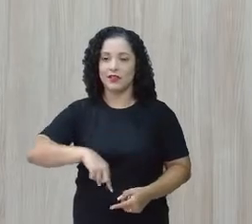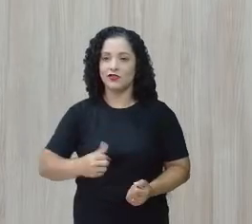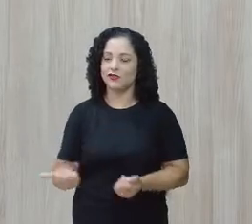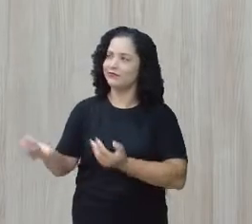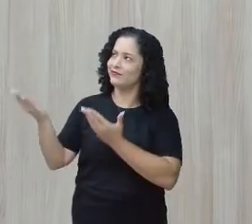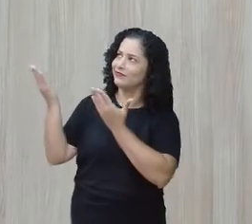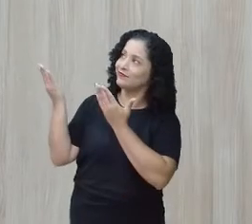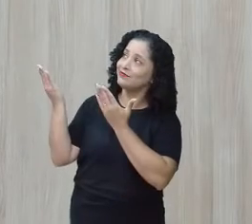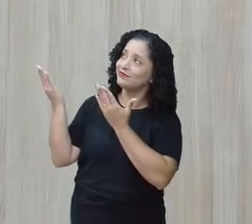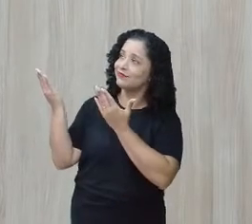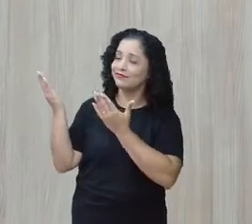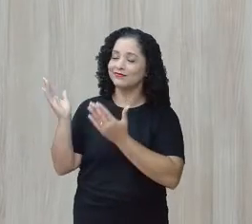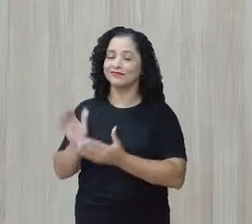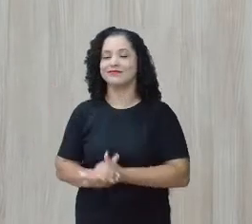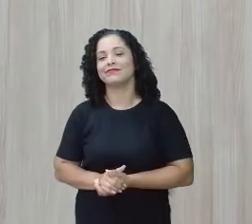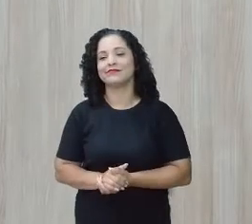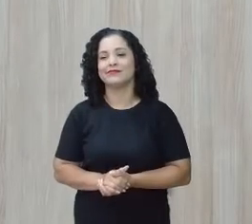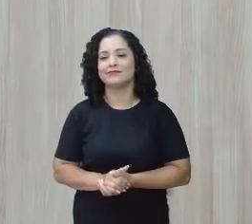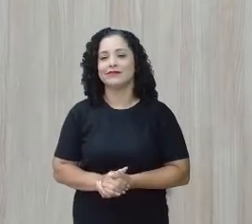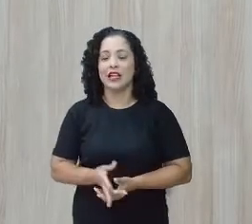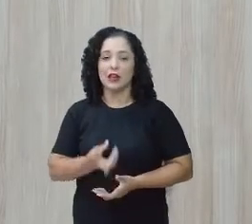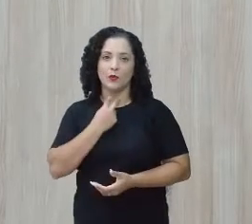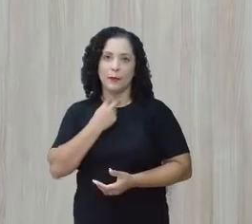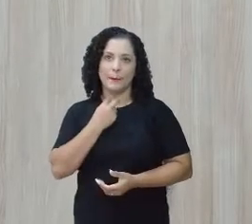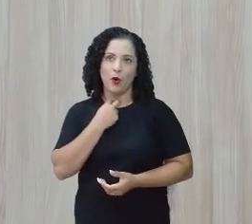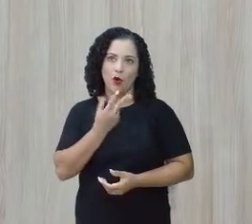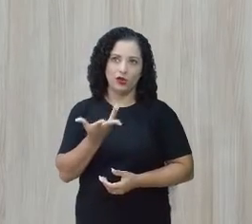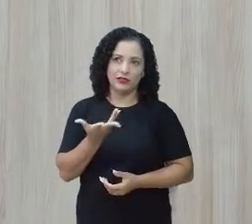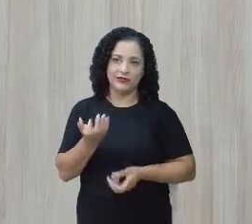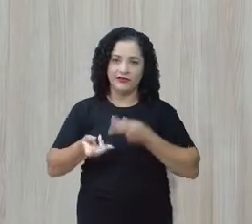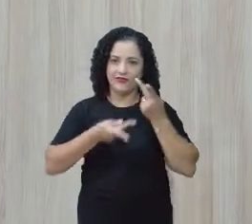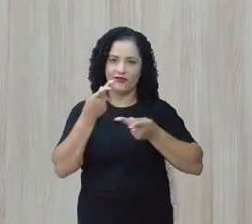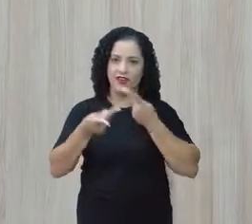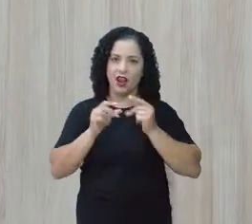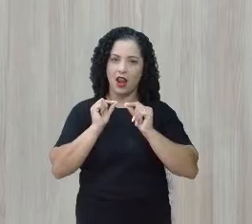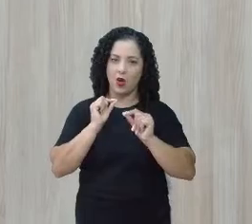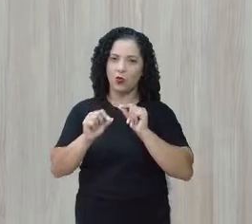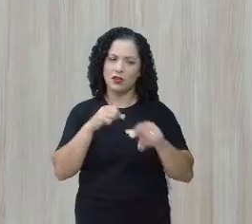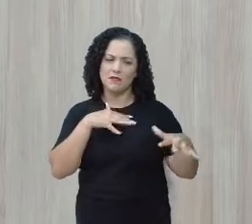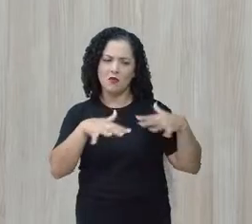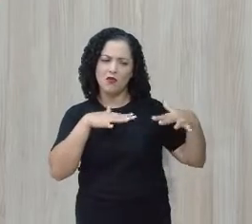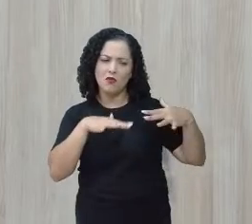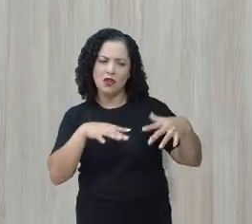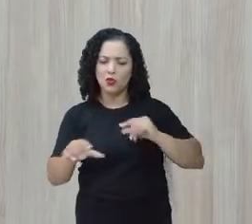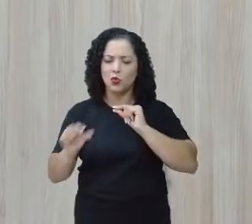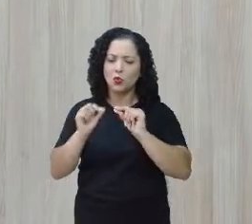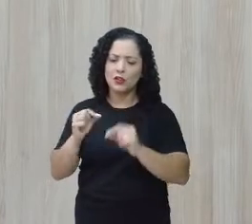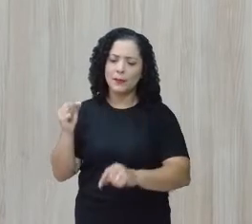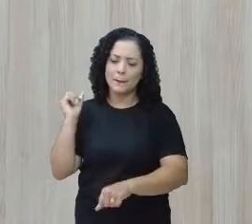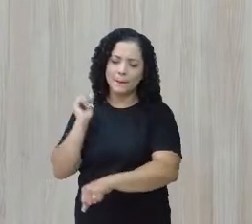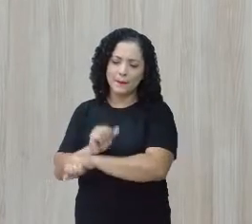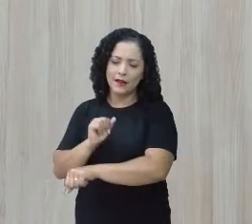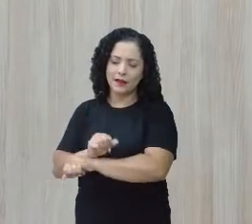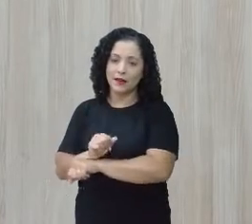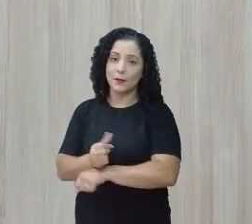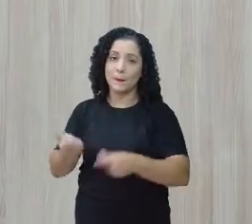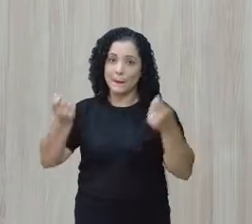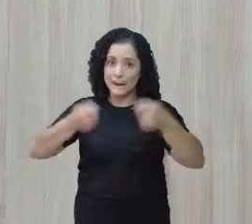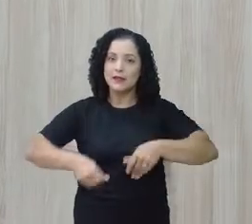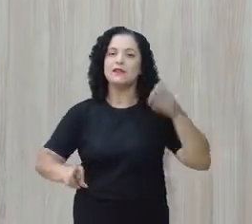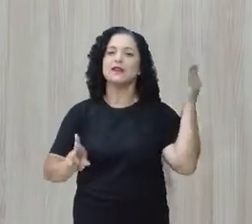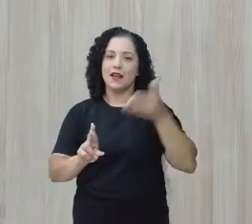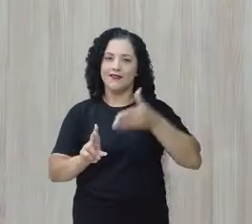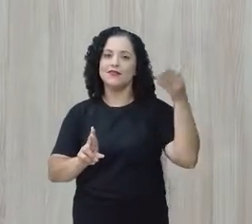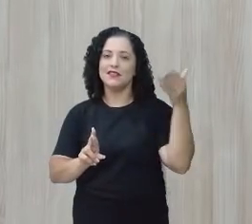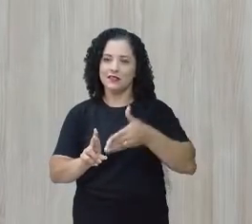cena como essa. A gente não pode dizer que o que está em repouso nem o que está em movimento sem termos o referencial. Não,